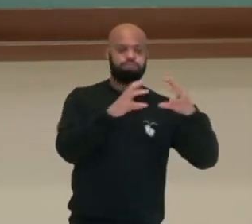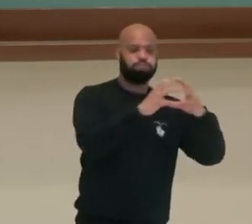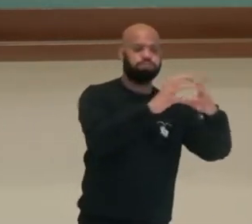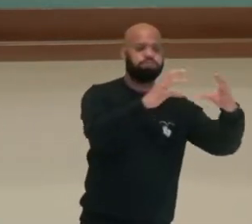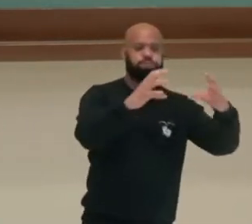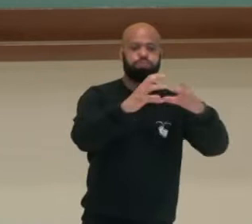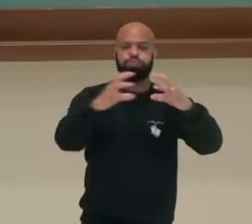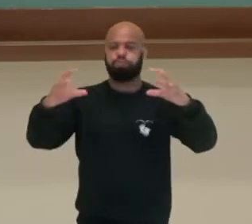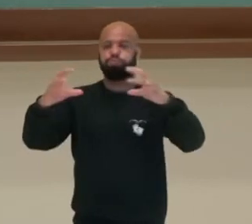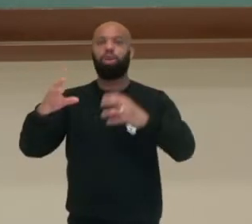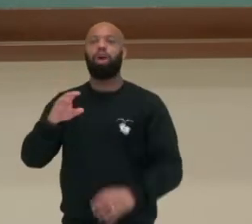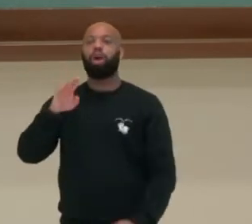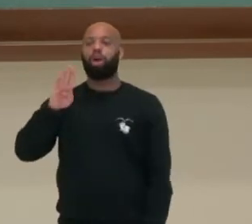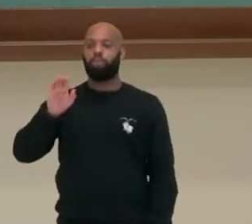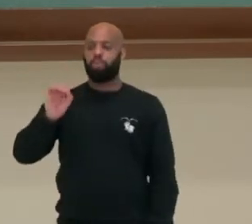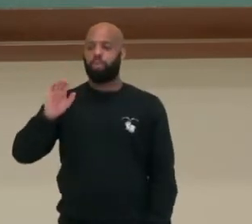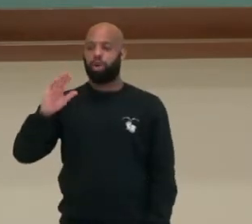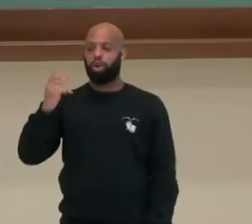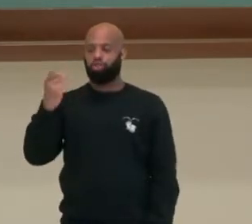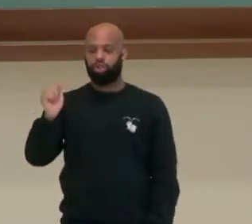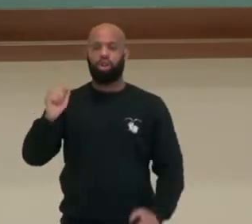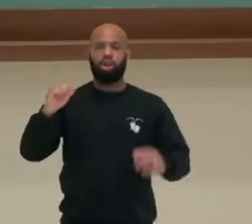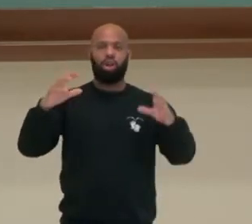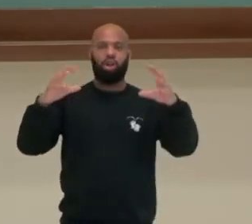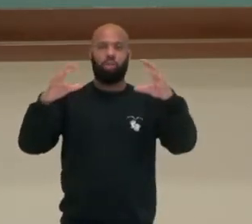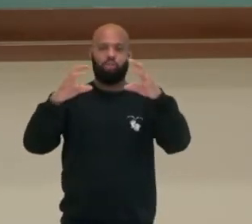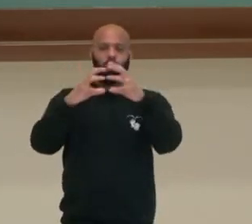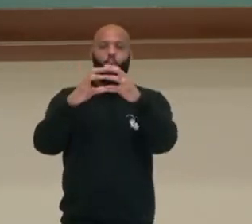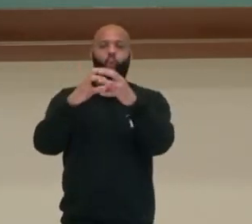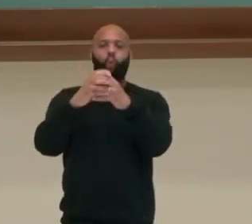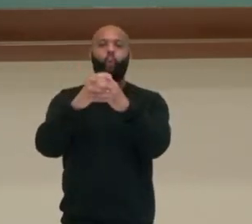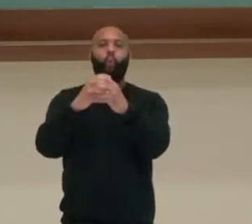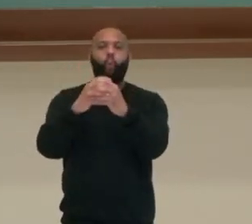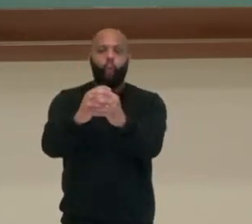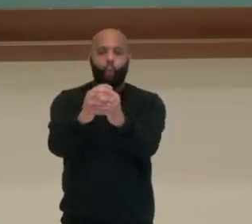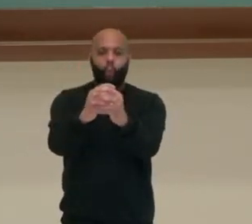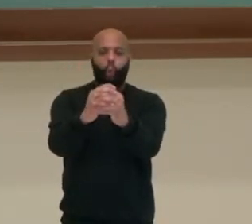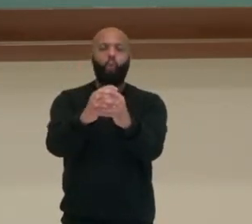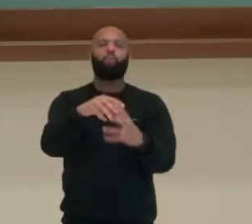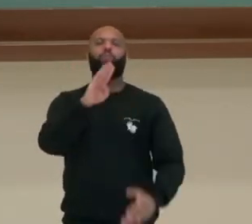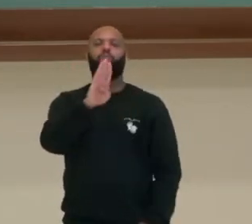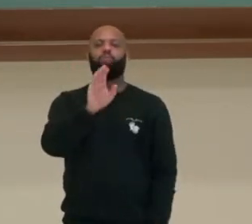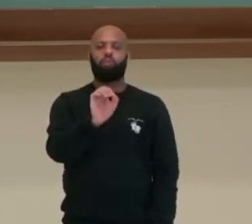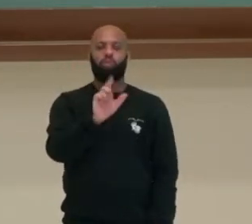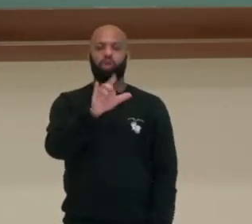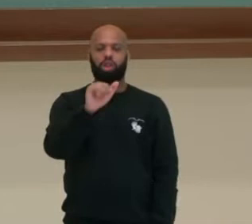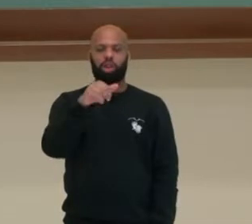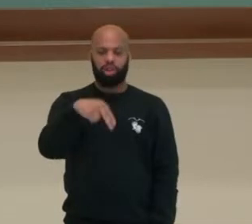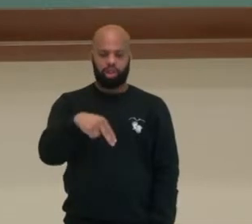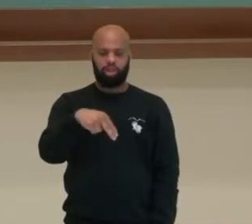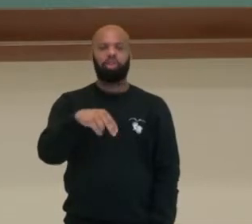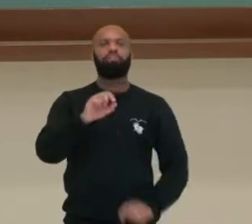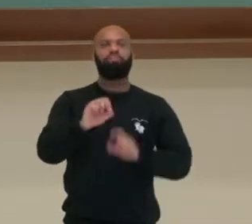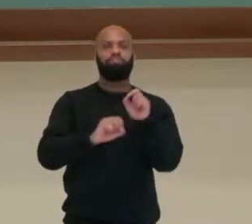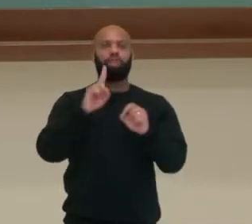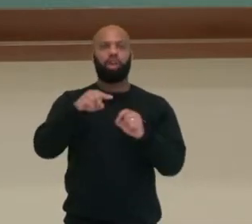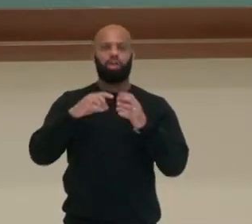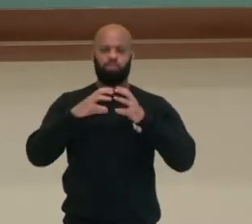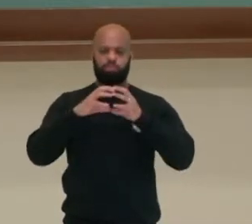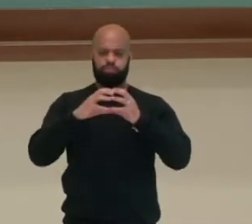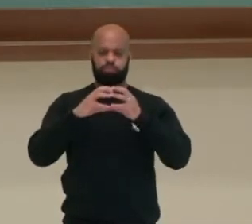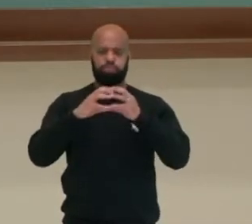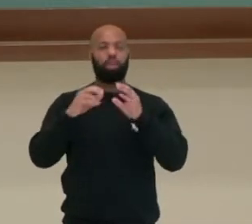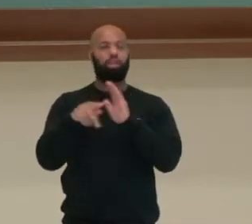e a bolinha pequena, que é o bolim. O mais interessante é que essas bolas, elas são bolas maciças, feitas